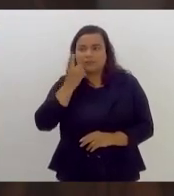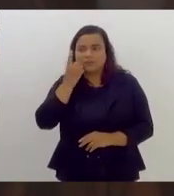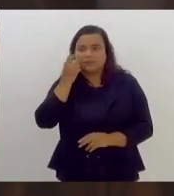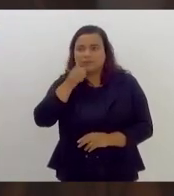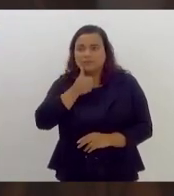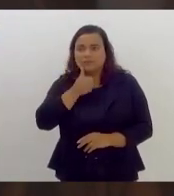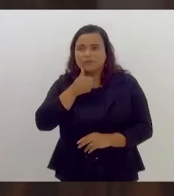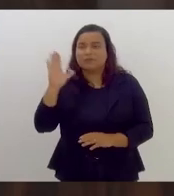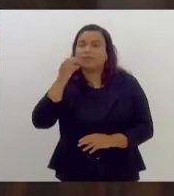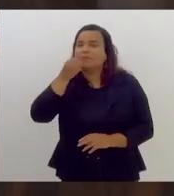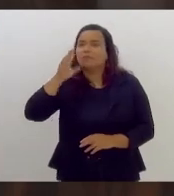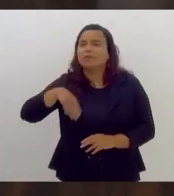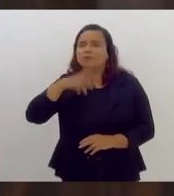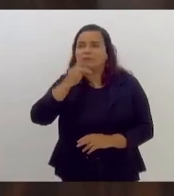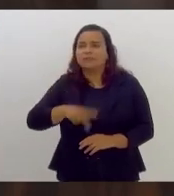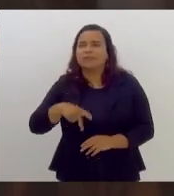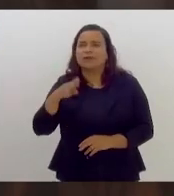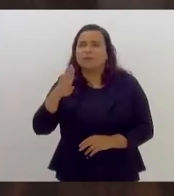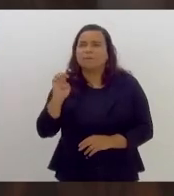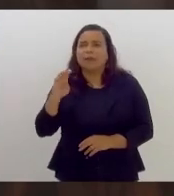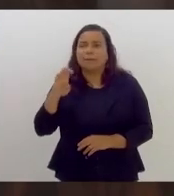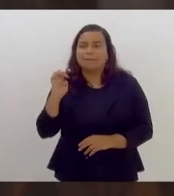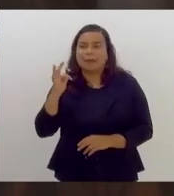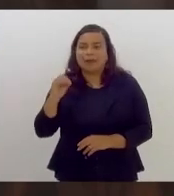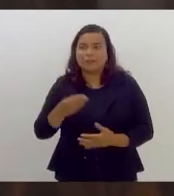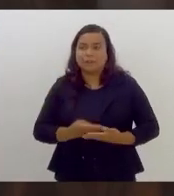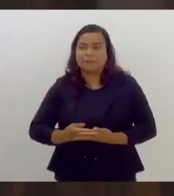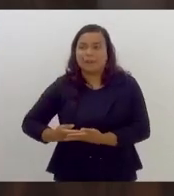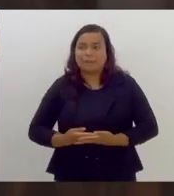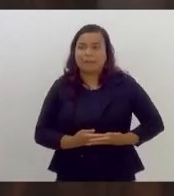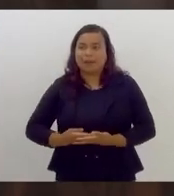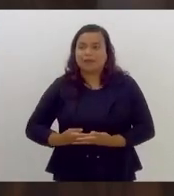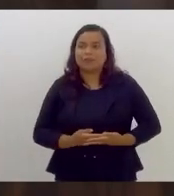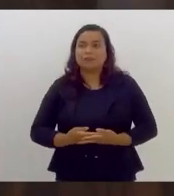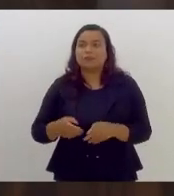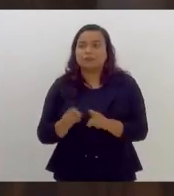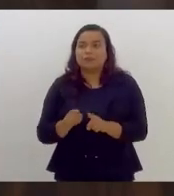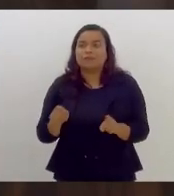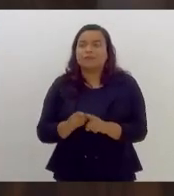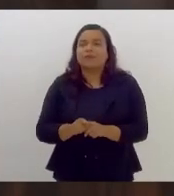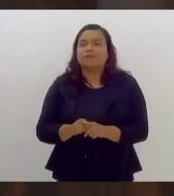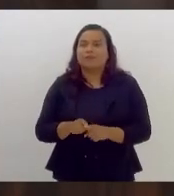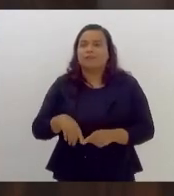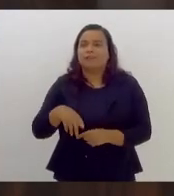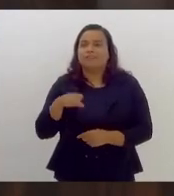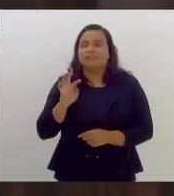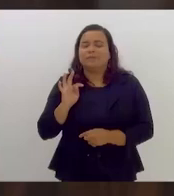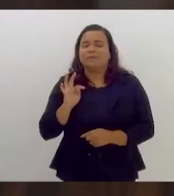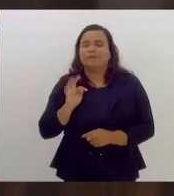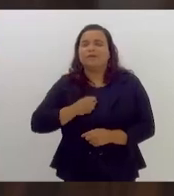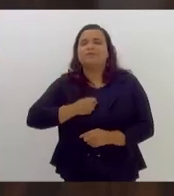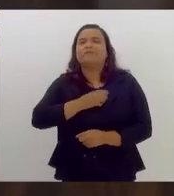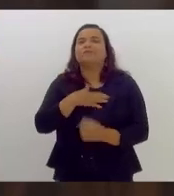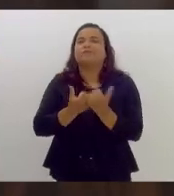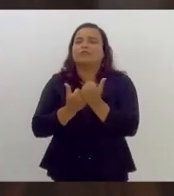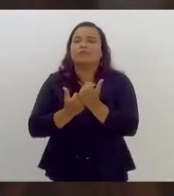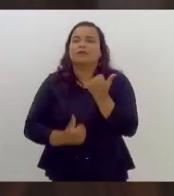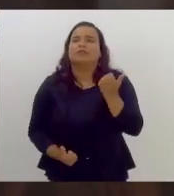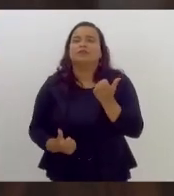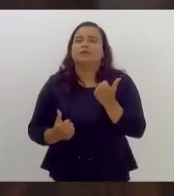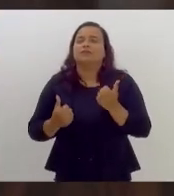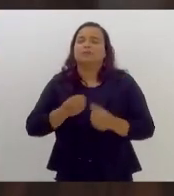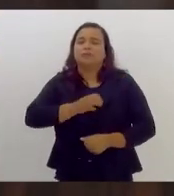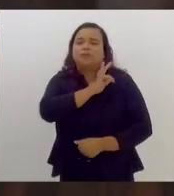Boa tarde, presidente. Bebetão, deputada Franciane, deputado Jari, deputado subtenente Bernardo.